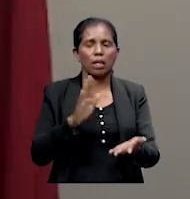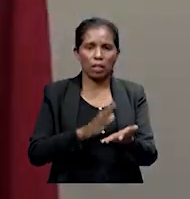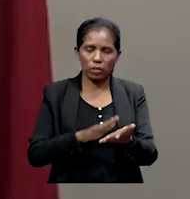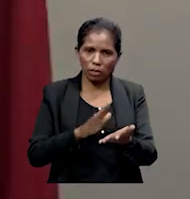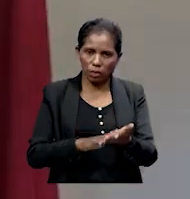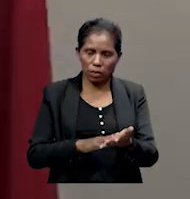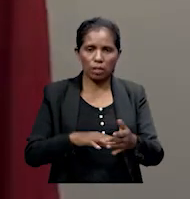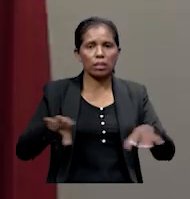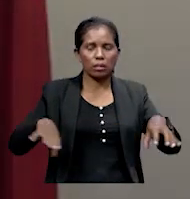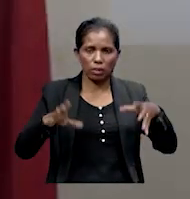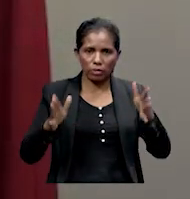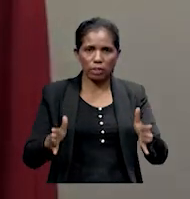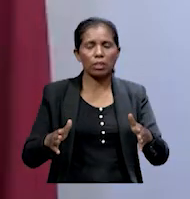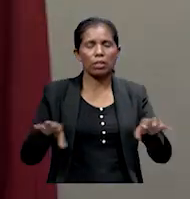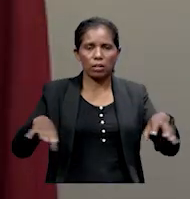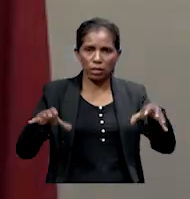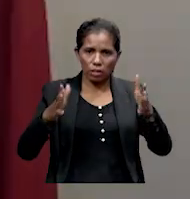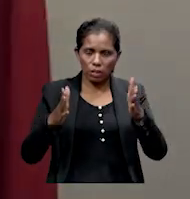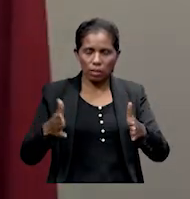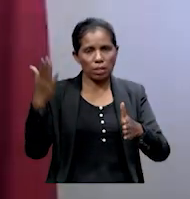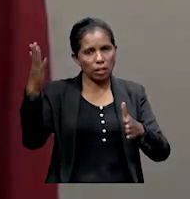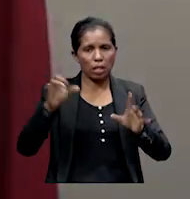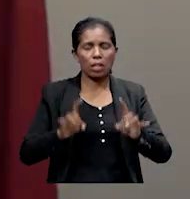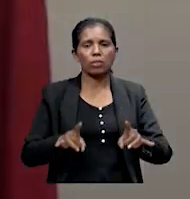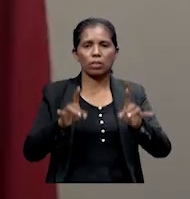trabalhador timorense, Sira, Austrália, Oinsá,